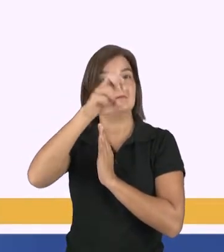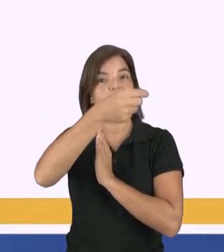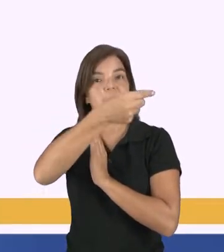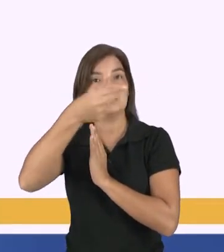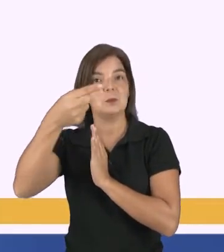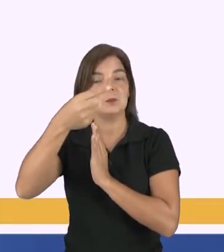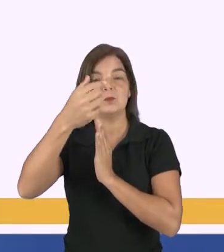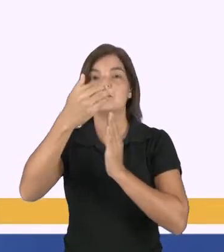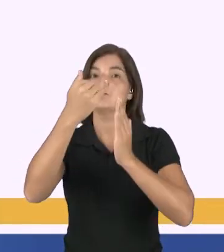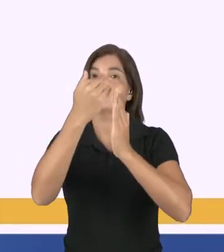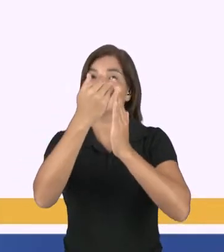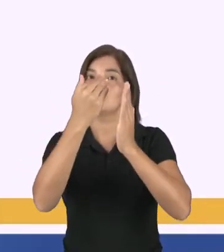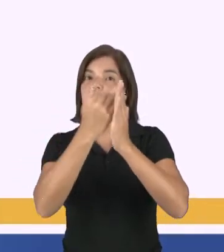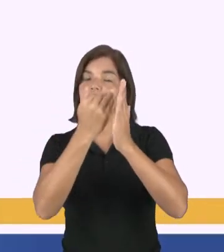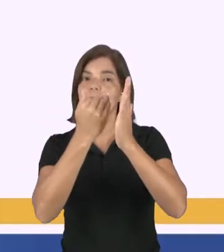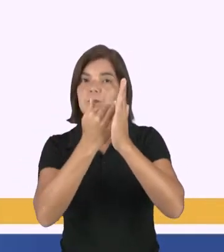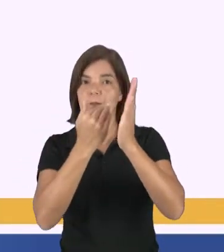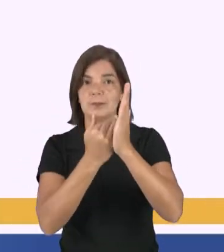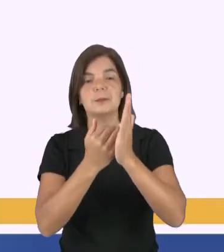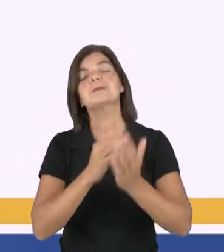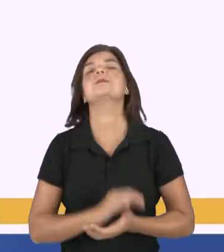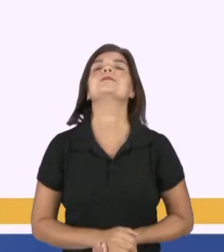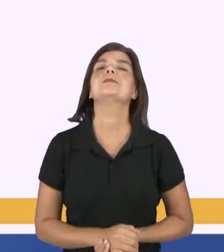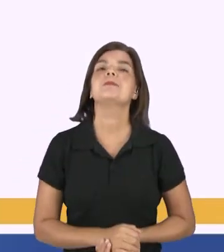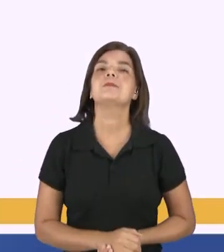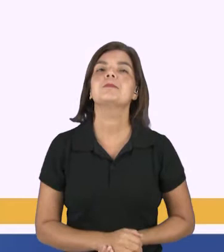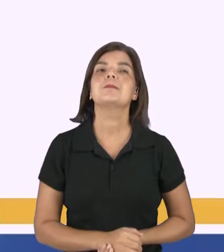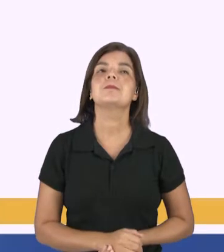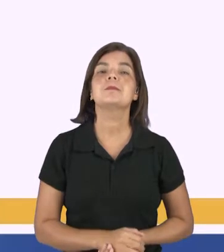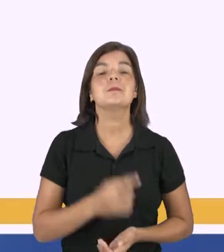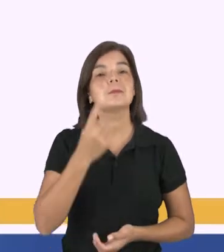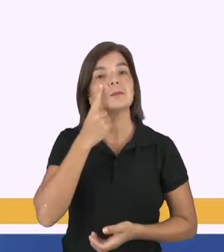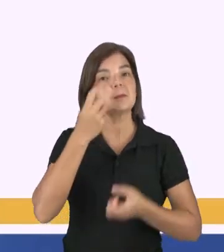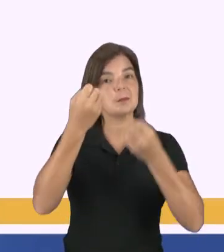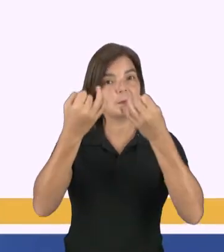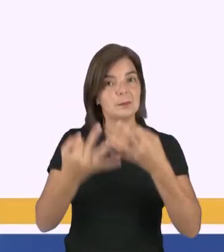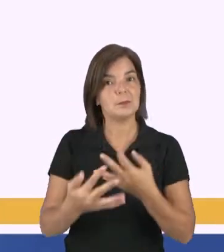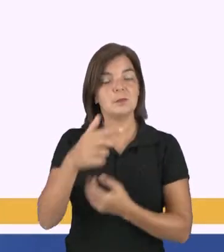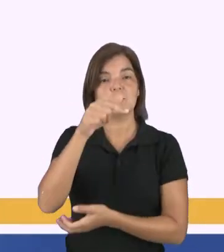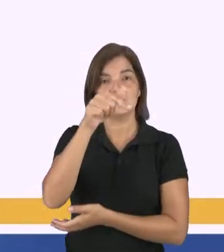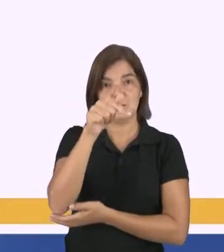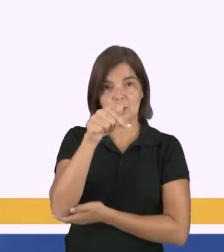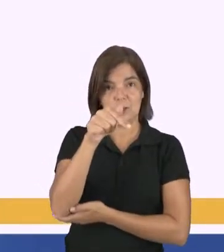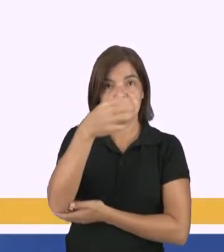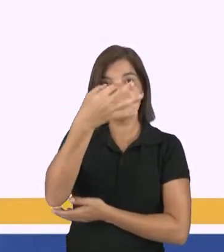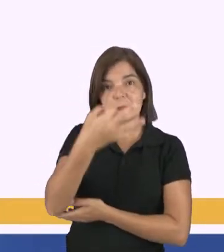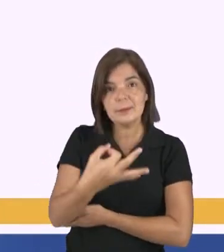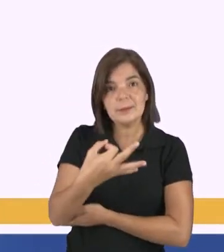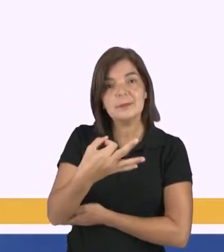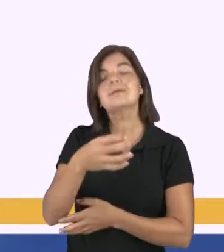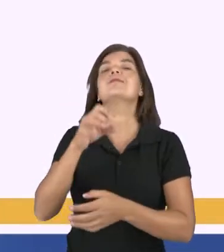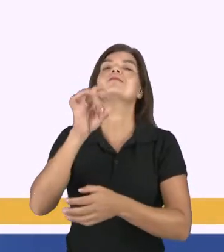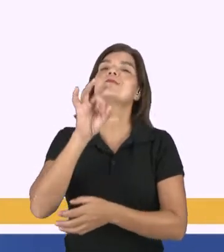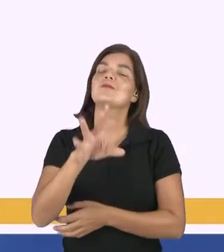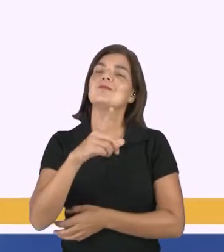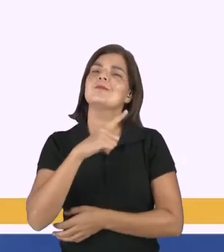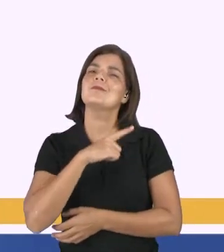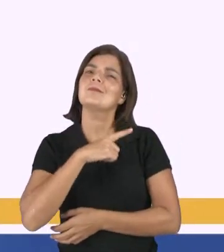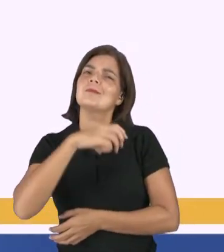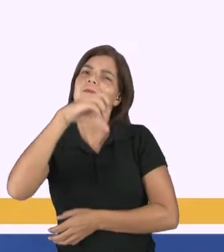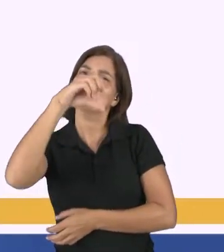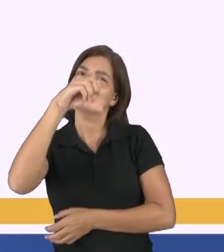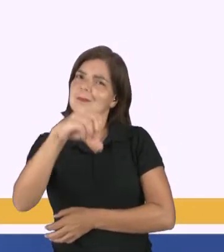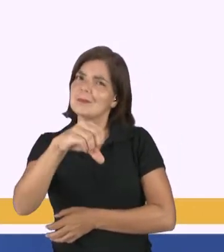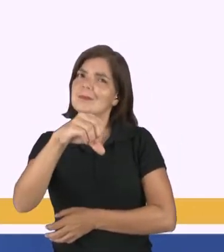linha e os espaços da mesma forma agora Observe aqui nós falamos que são sete notas correto só que aqui eu